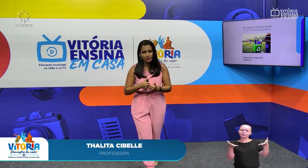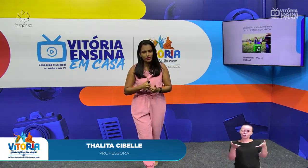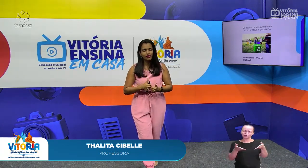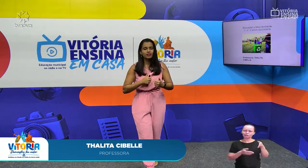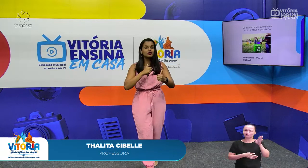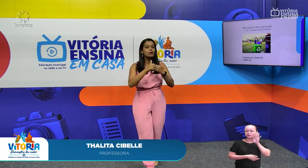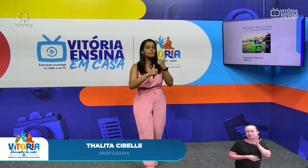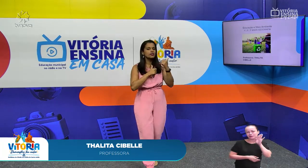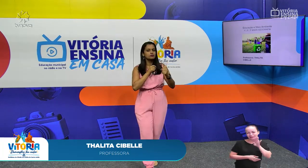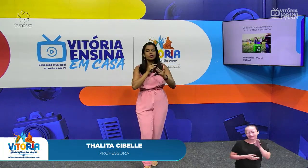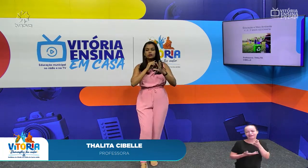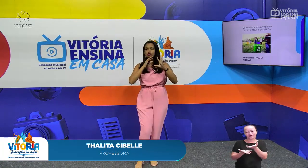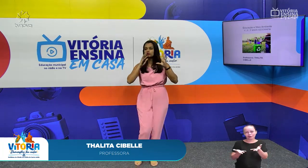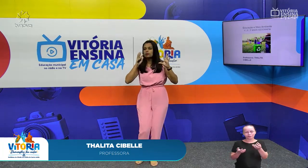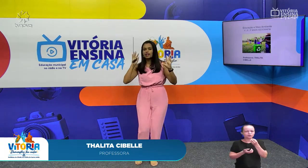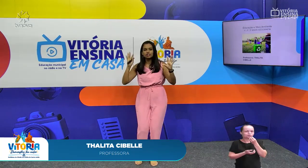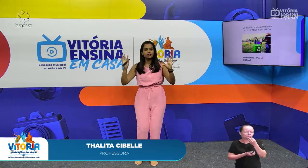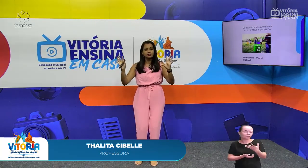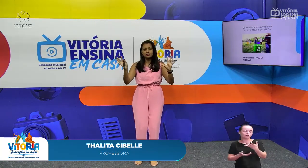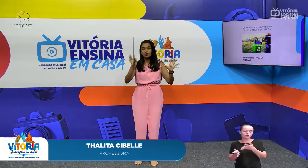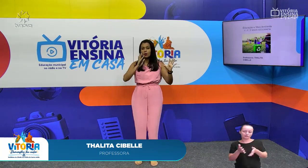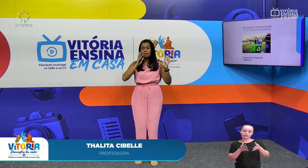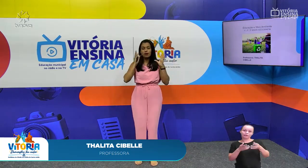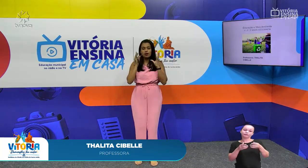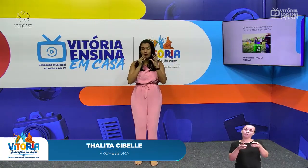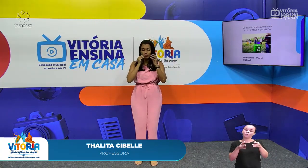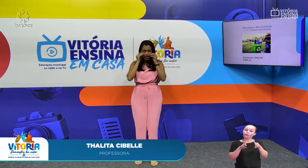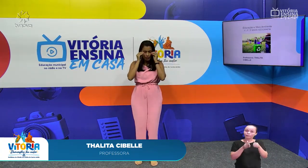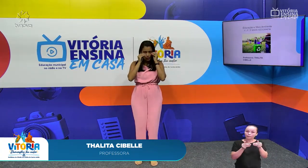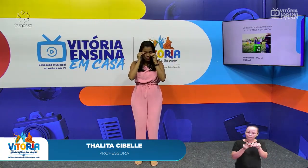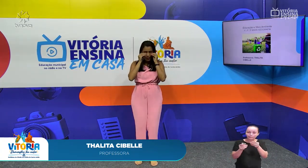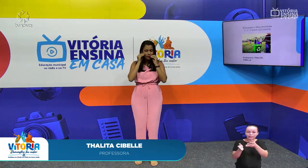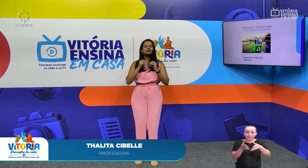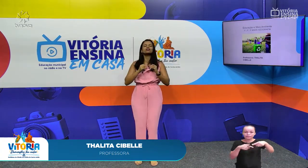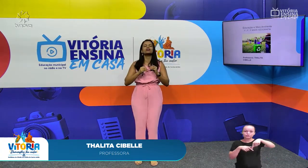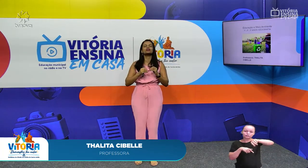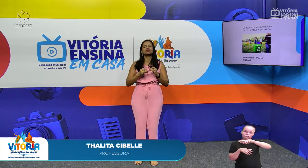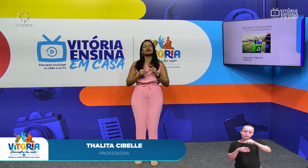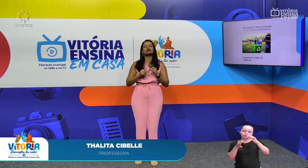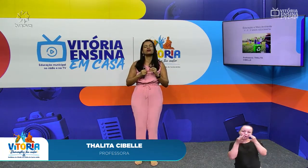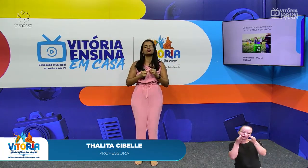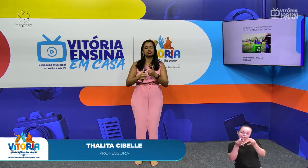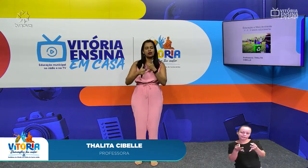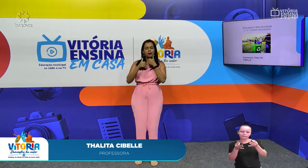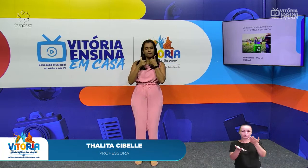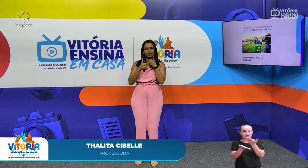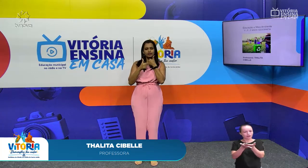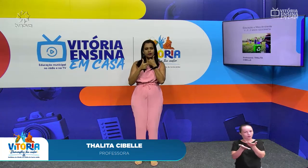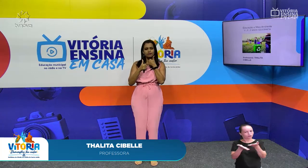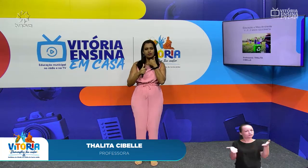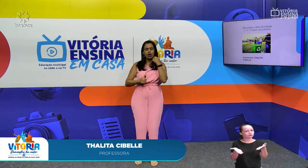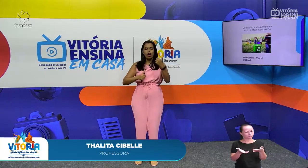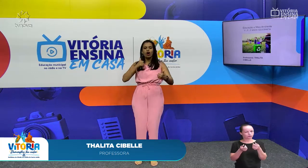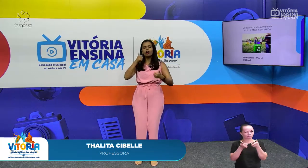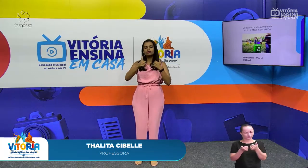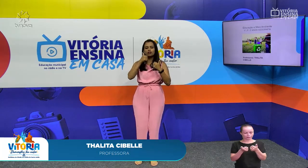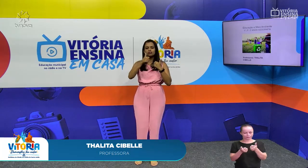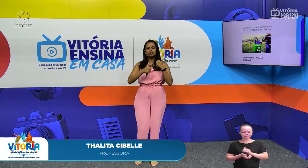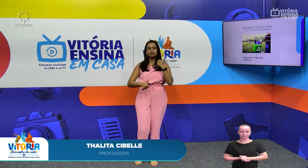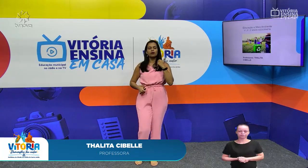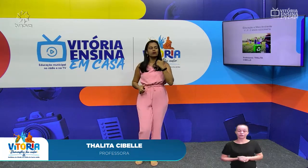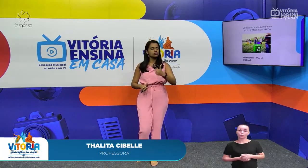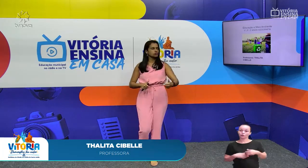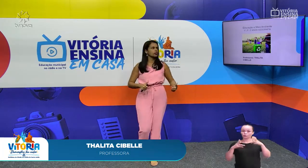de se ver. Então peço para que todos prestem atenção, não percam nenhum momentinho da nossa aula de hoje. Beleza? Olha, o